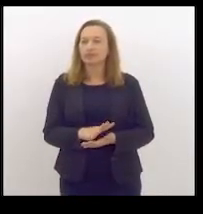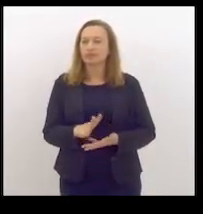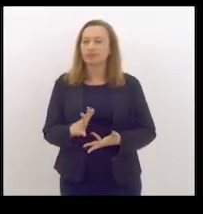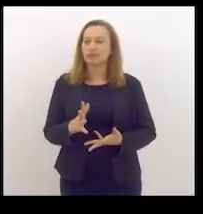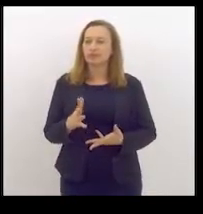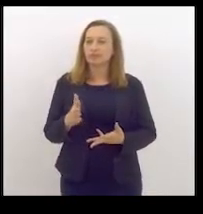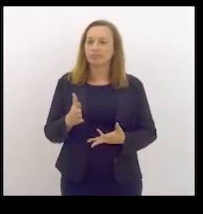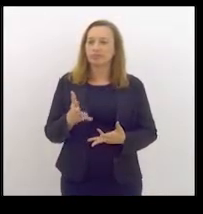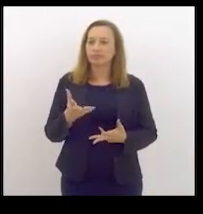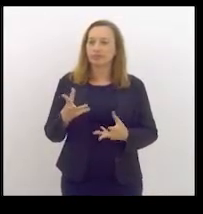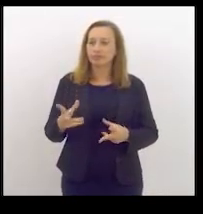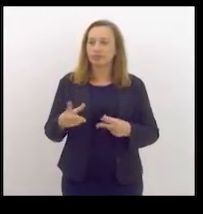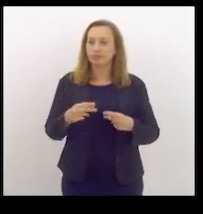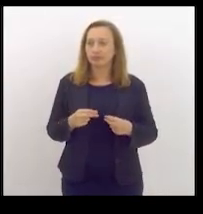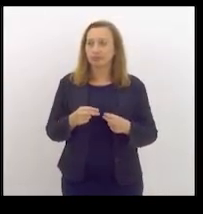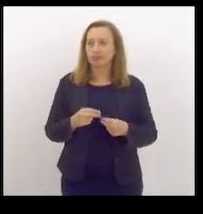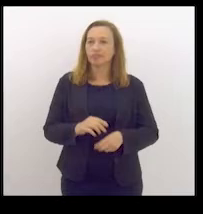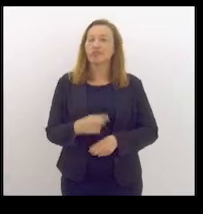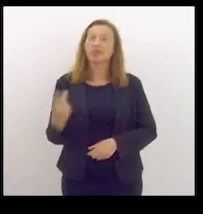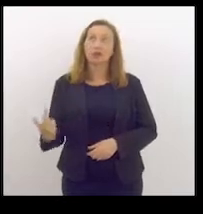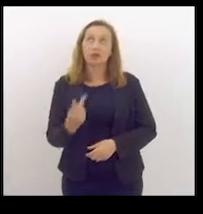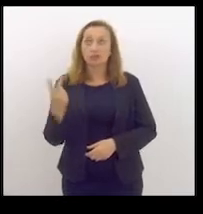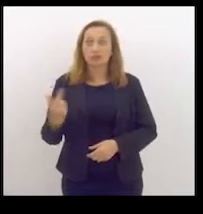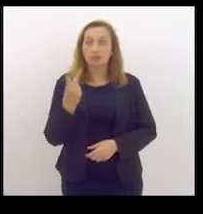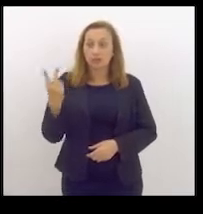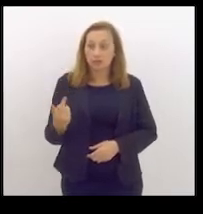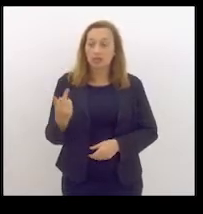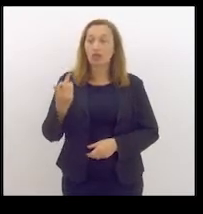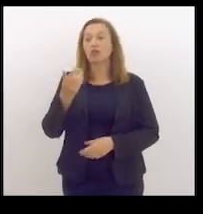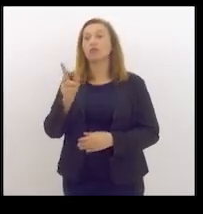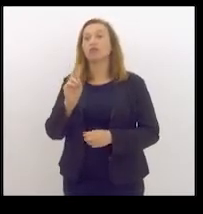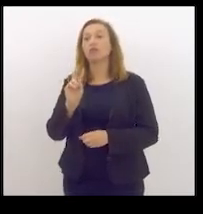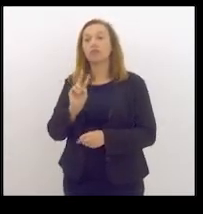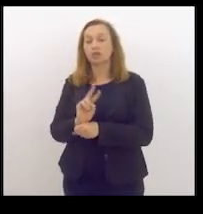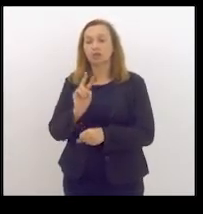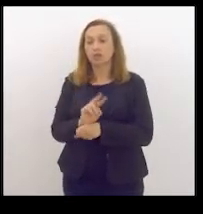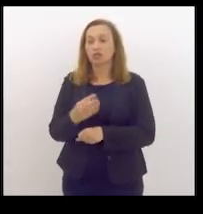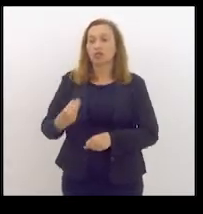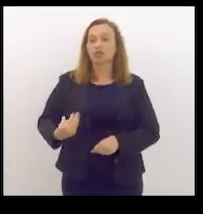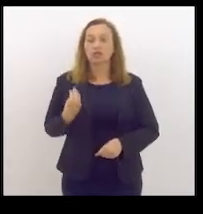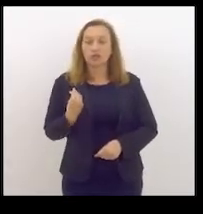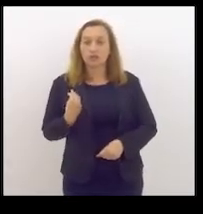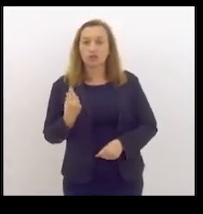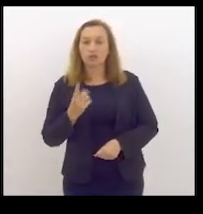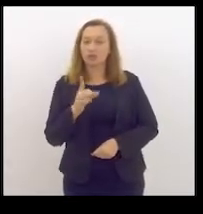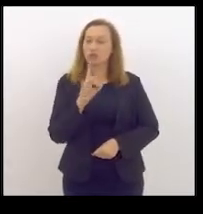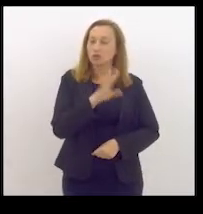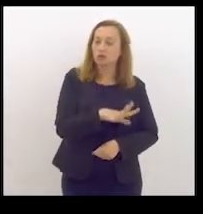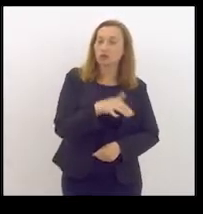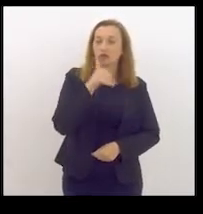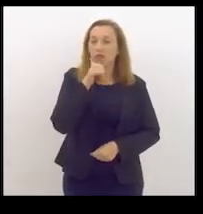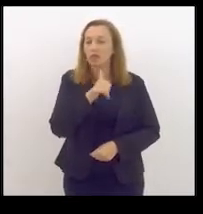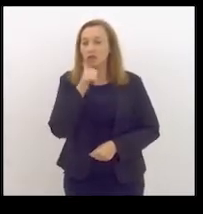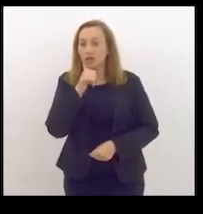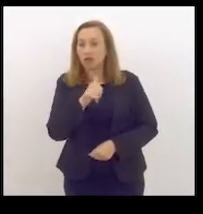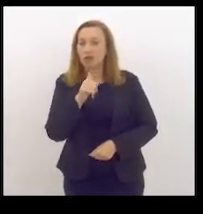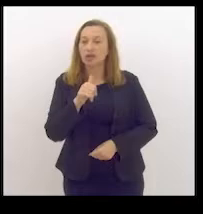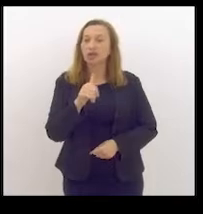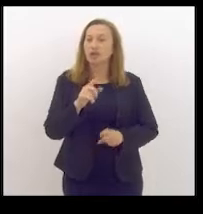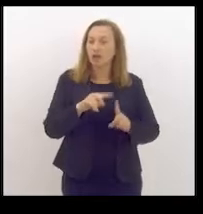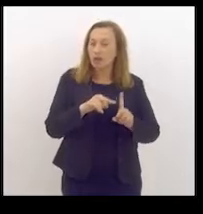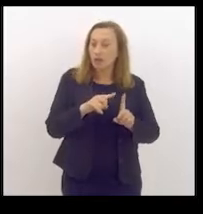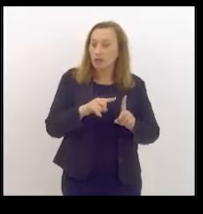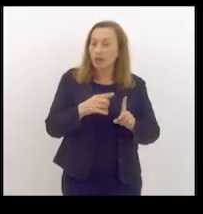meritório do que valorizar e proteger a vida não sua vida daquela mulher que será